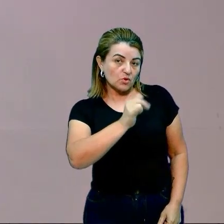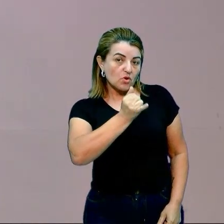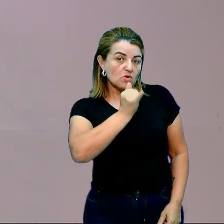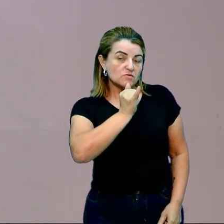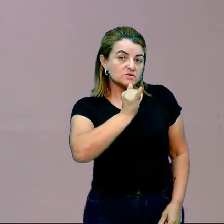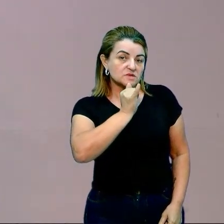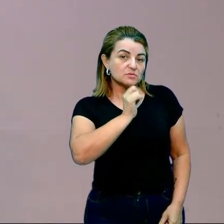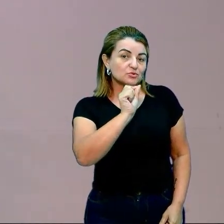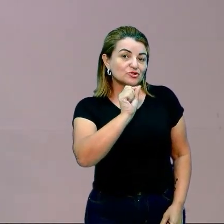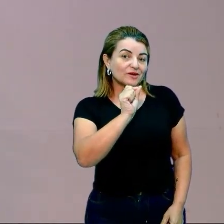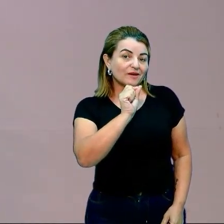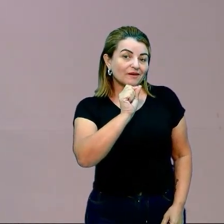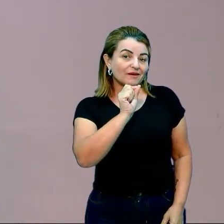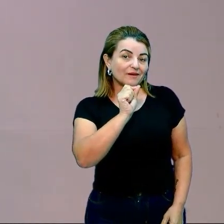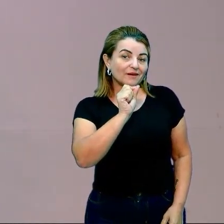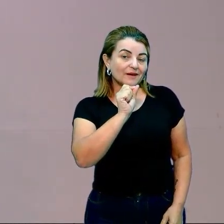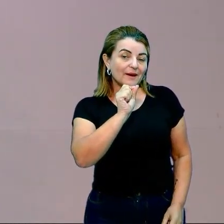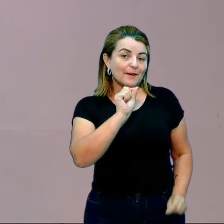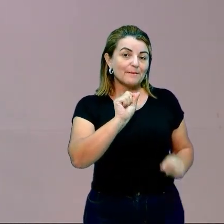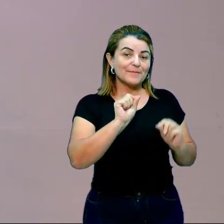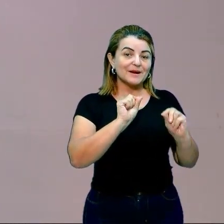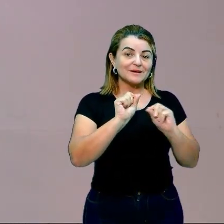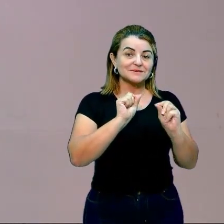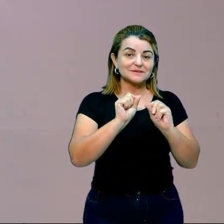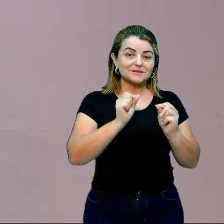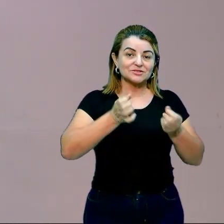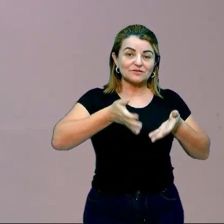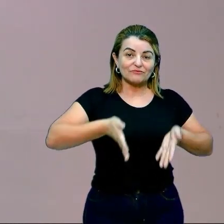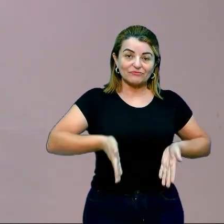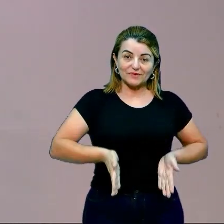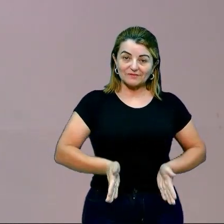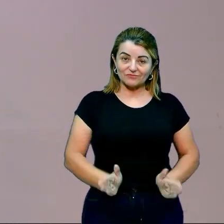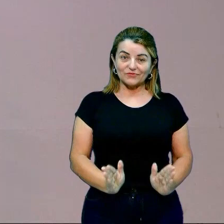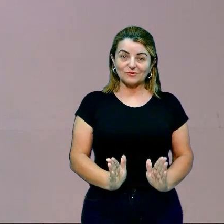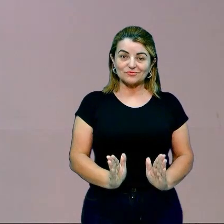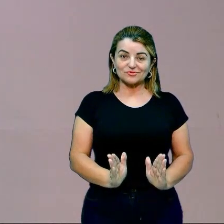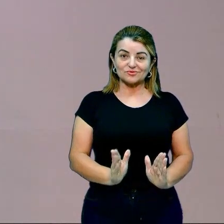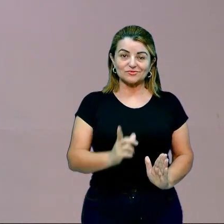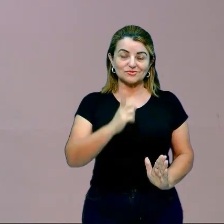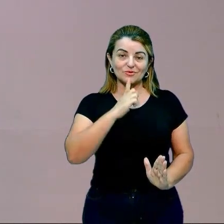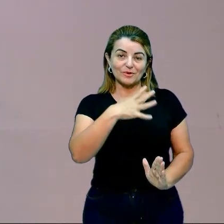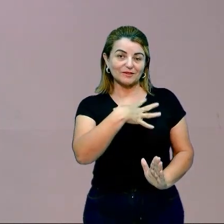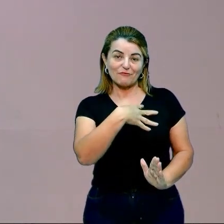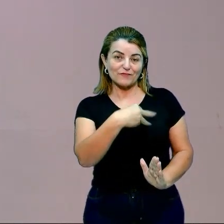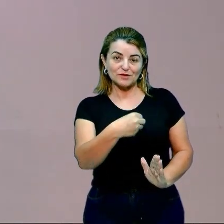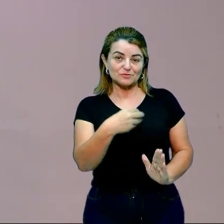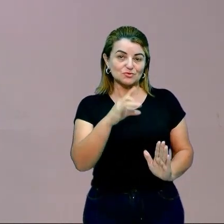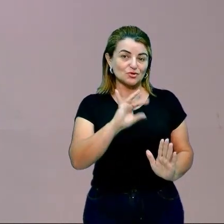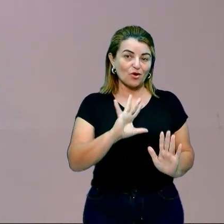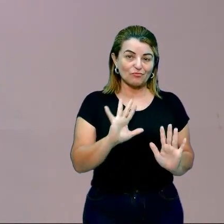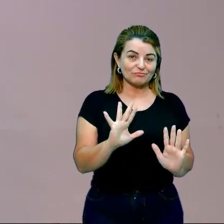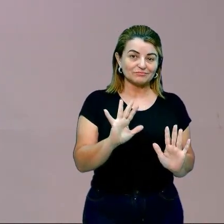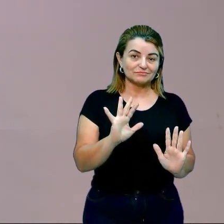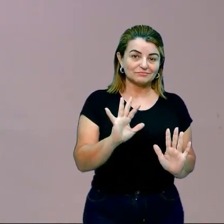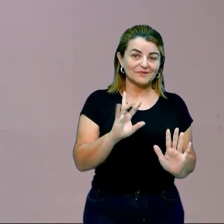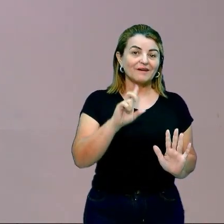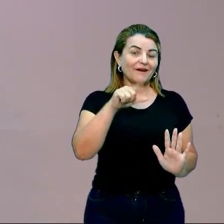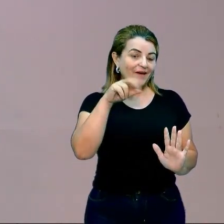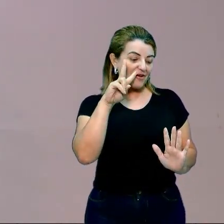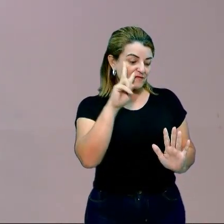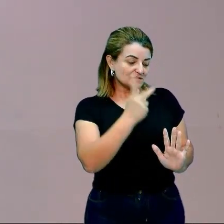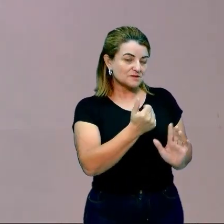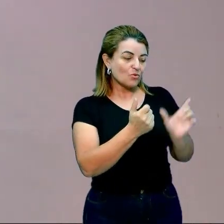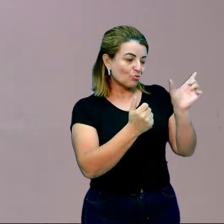de fertilidade né Ela Só servia para reprodução né para gerar filhos essa era a visão